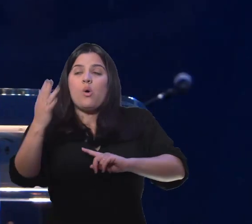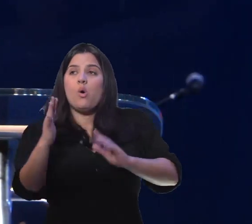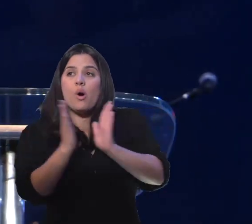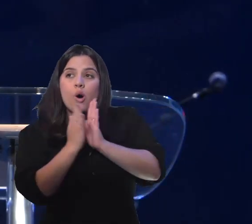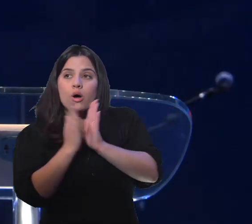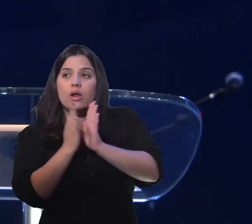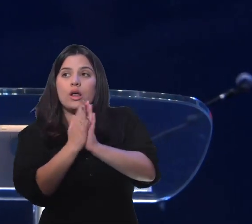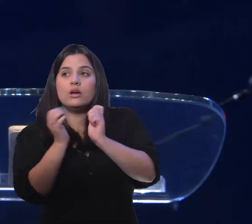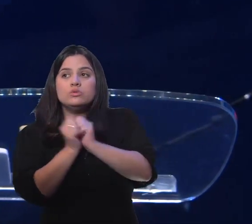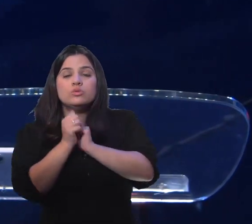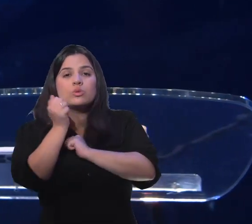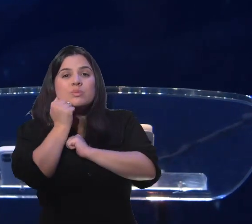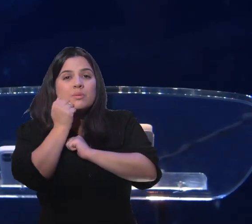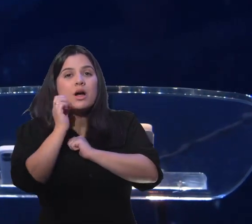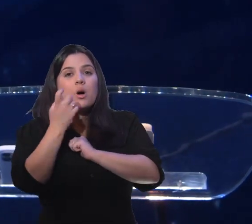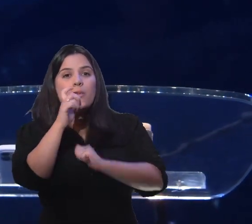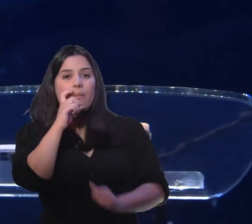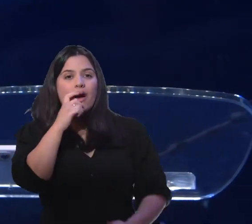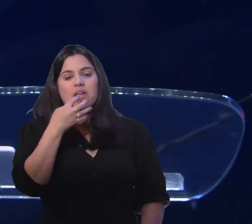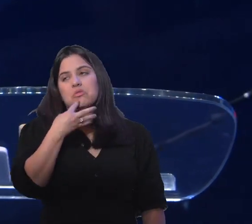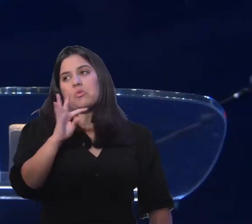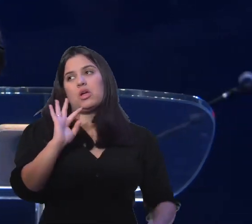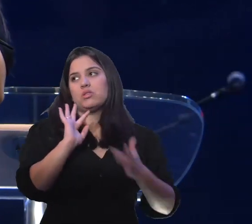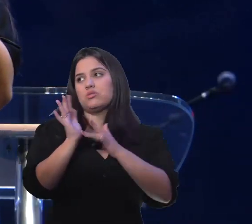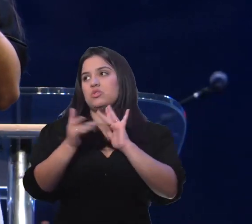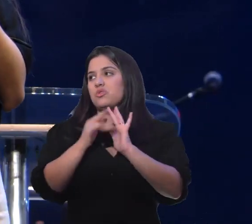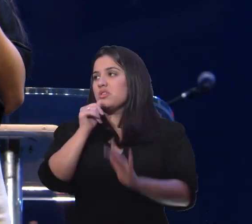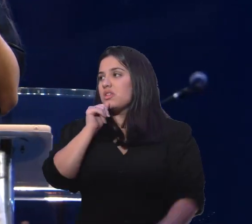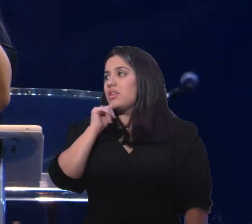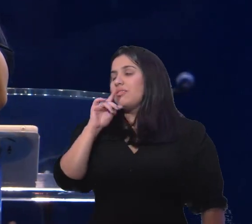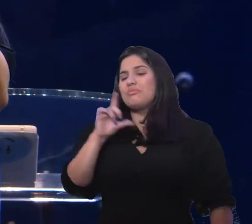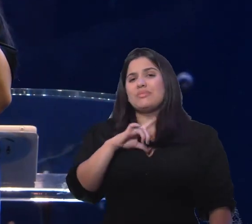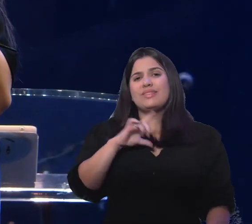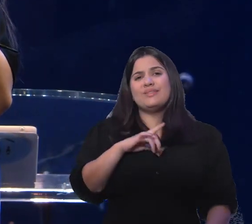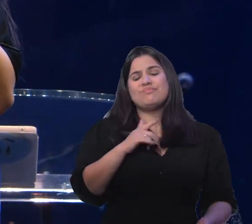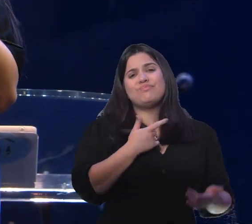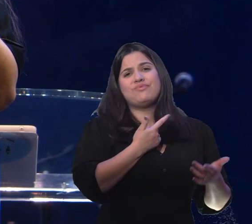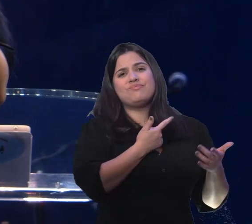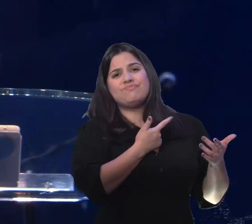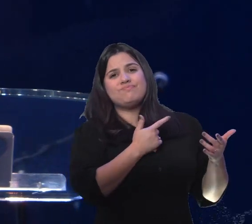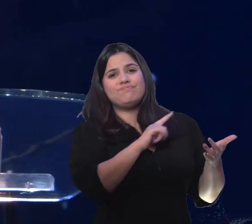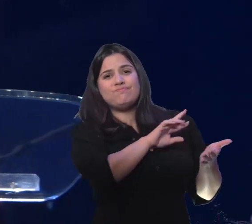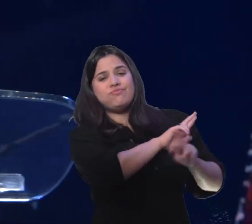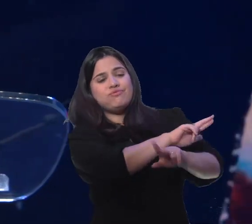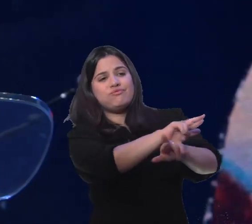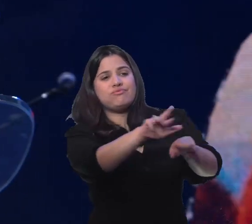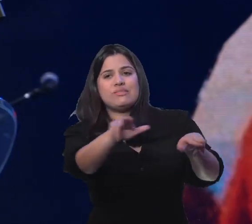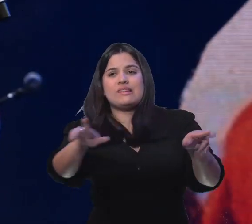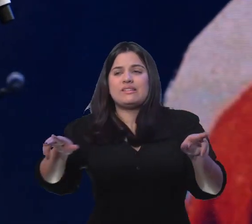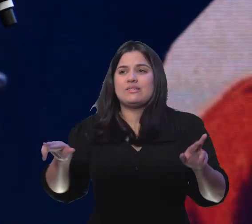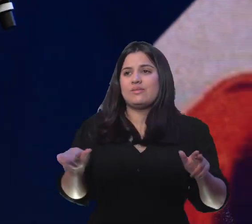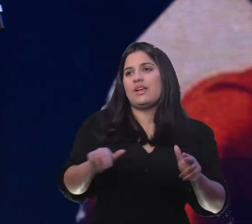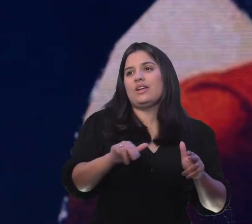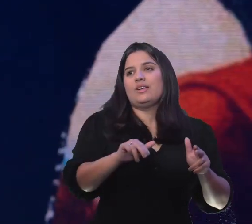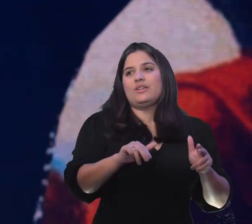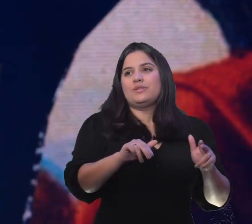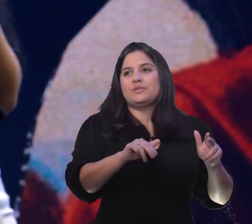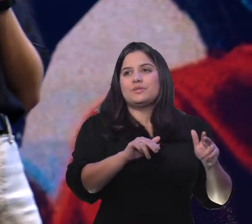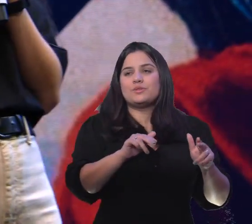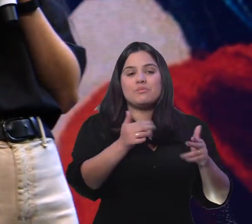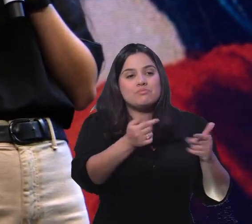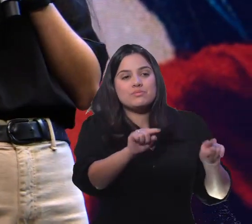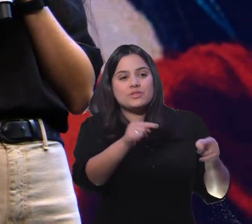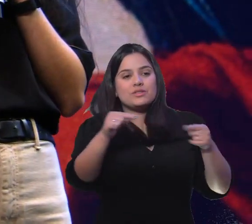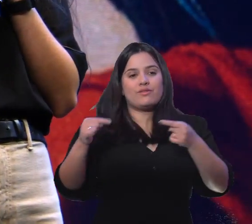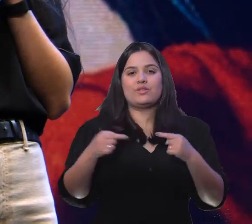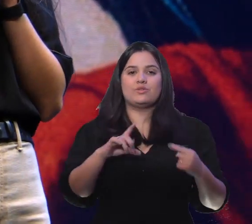sua mãe que não conhece a Jesus. E existem vários desafios envolvidos nisso. Ou às vezes ele te pediu para você, te prometeu que você